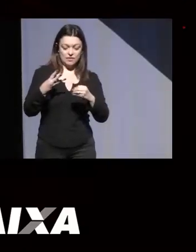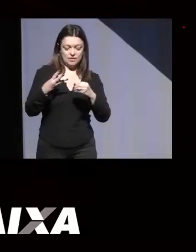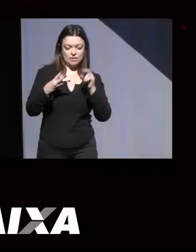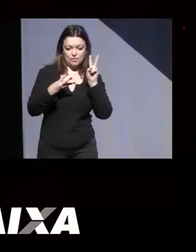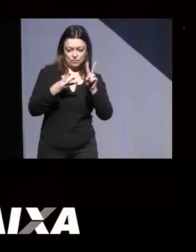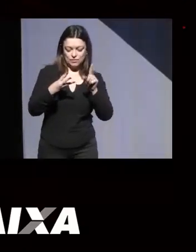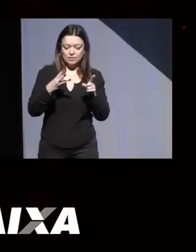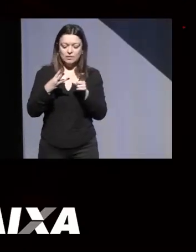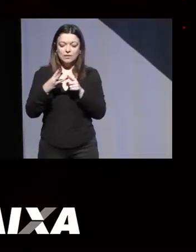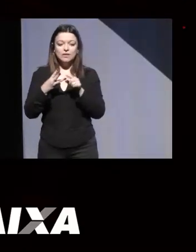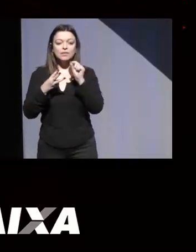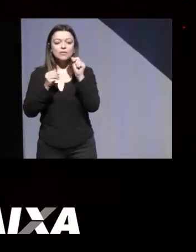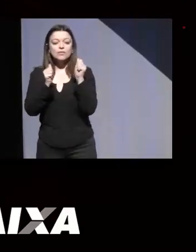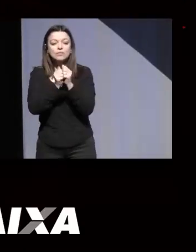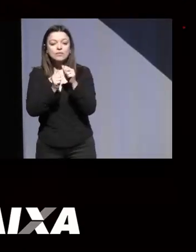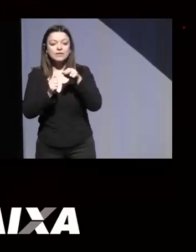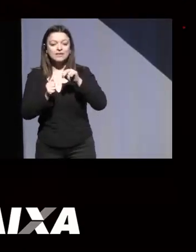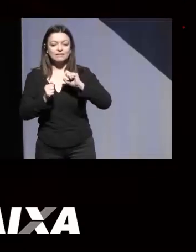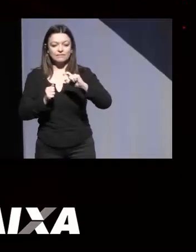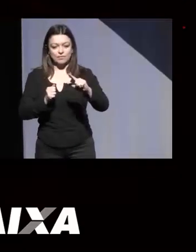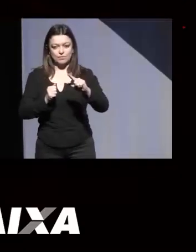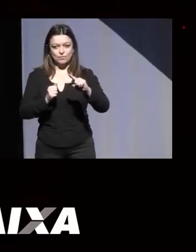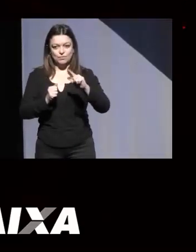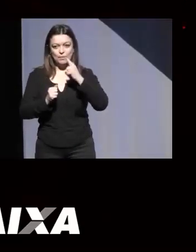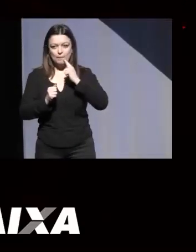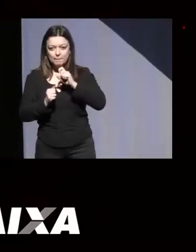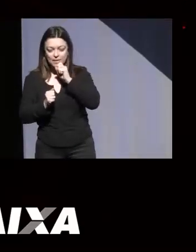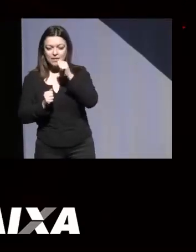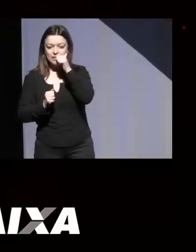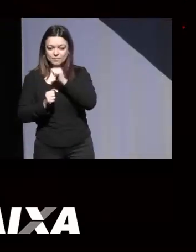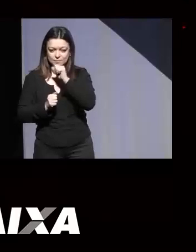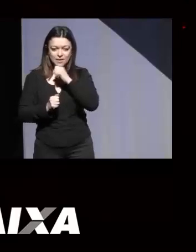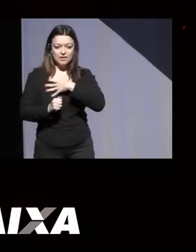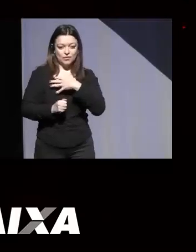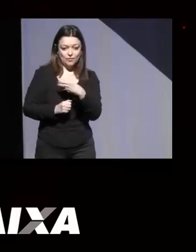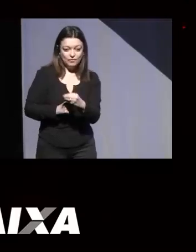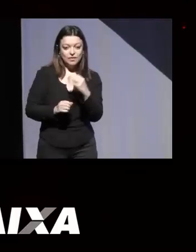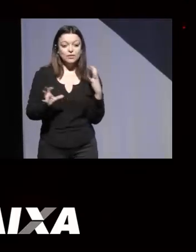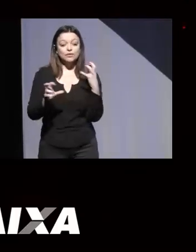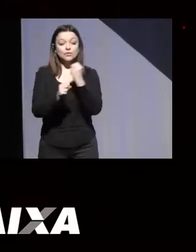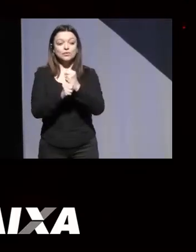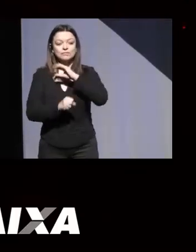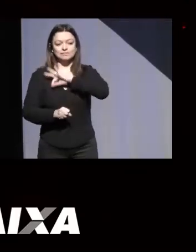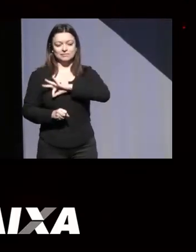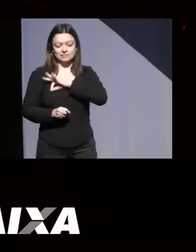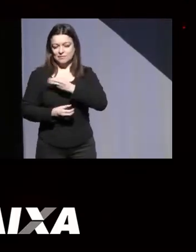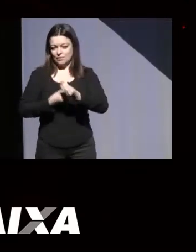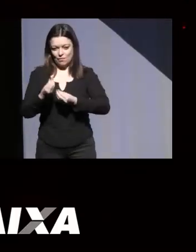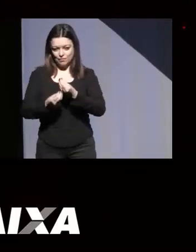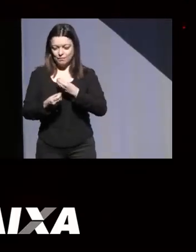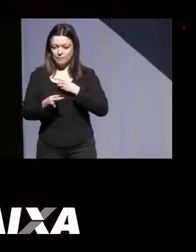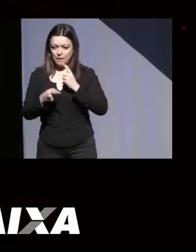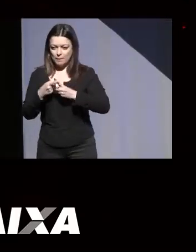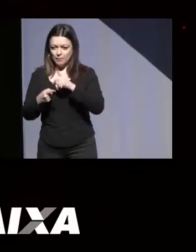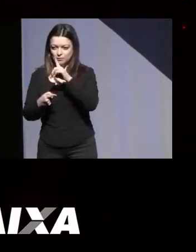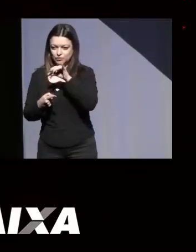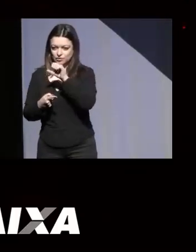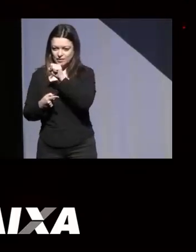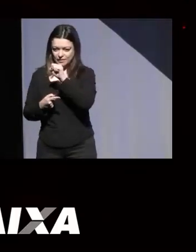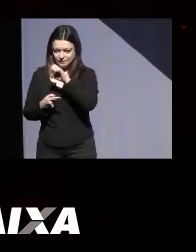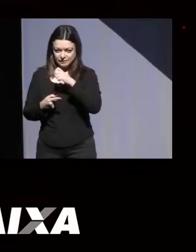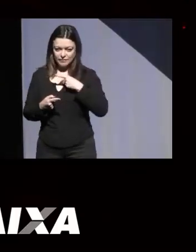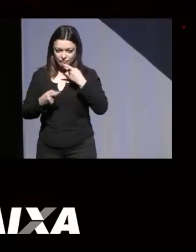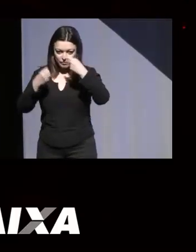primeiro e o nível de renda dos ascendentes e dos descendentes. É o que eu falei aqui para vocês. O DIEESE publica que o